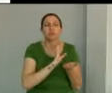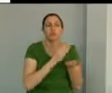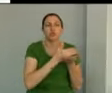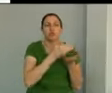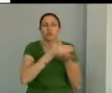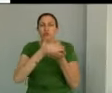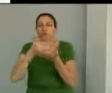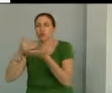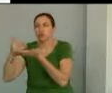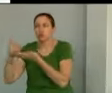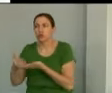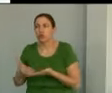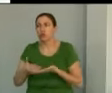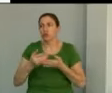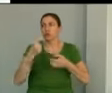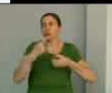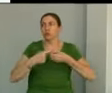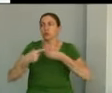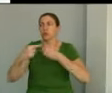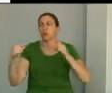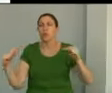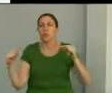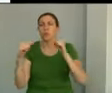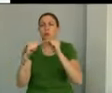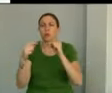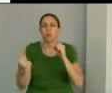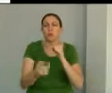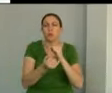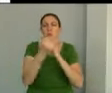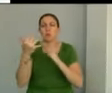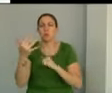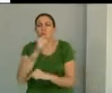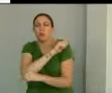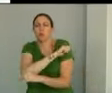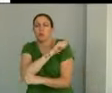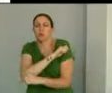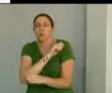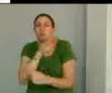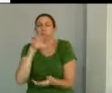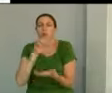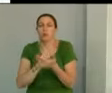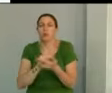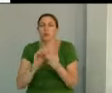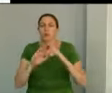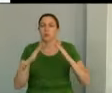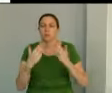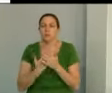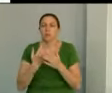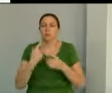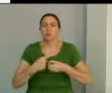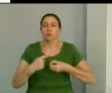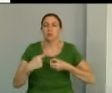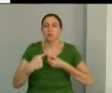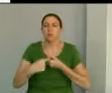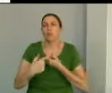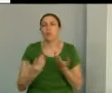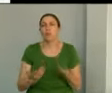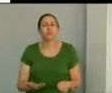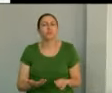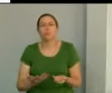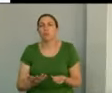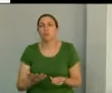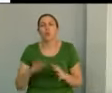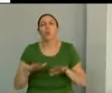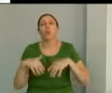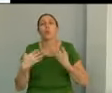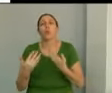aos municípios de acordo com o número de alunos matriculados nas escolas municipais. Tá? Então, qual é a estimativa, ou quanto o município